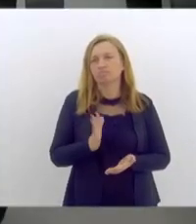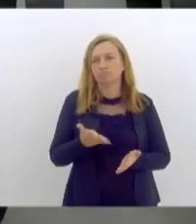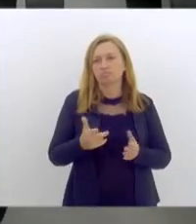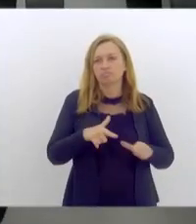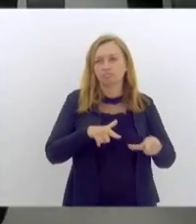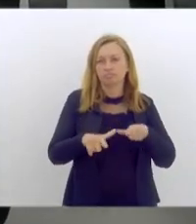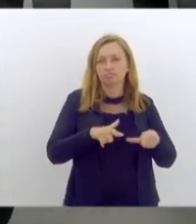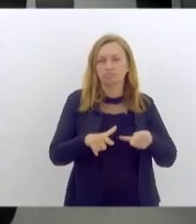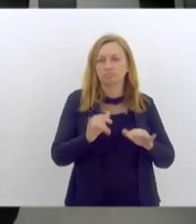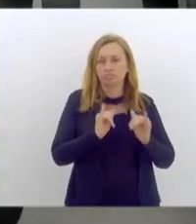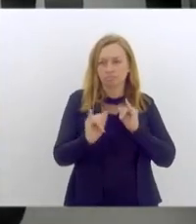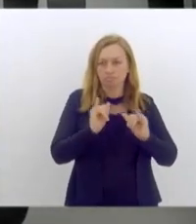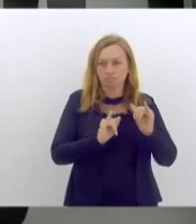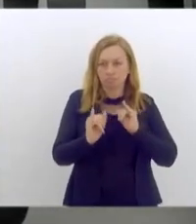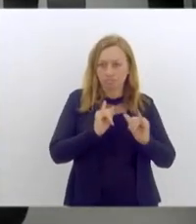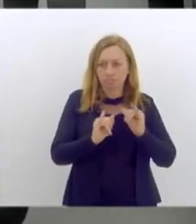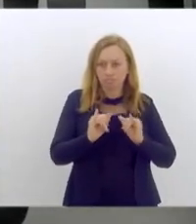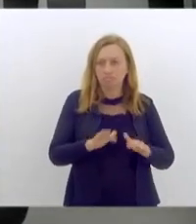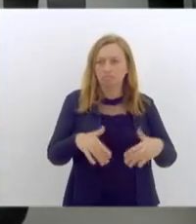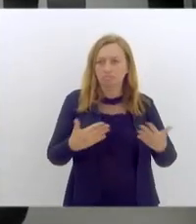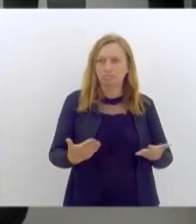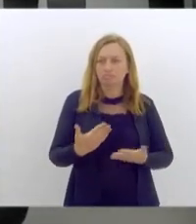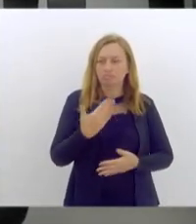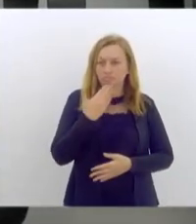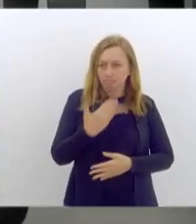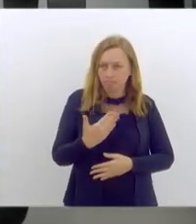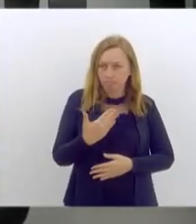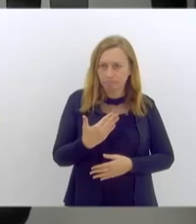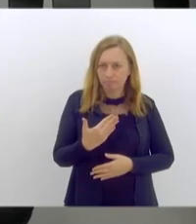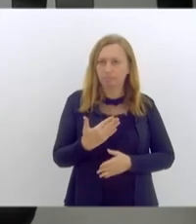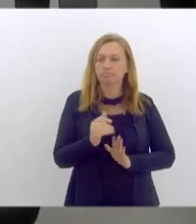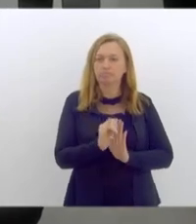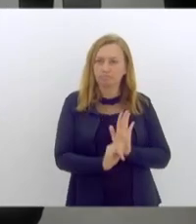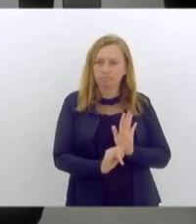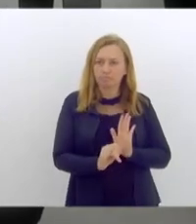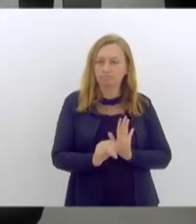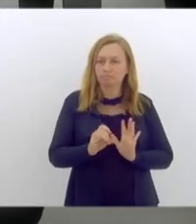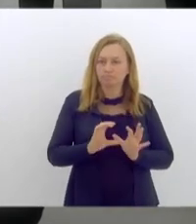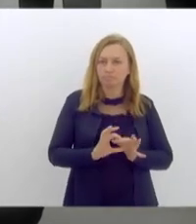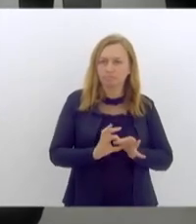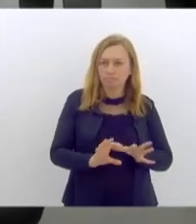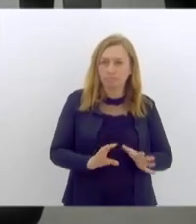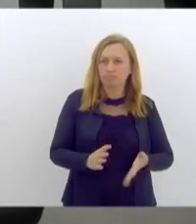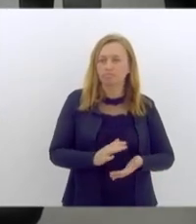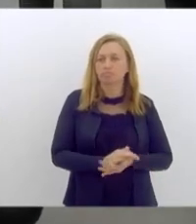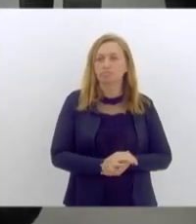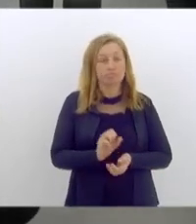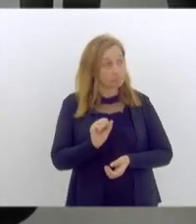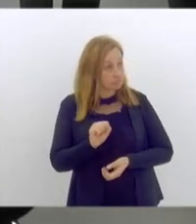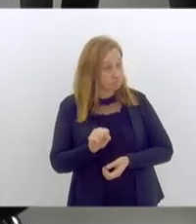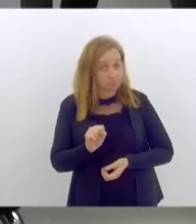muito com dados então eu sugeriria seguinte redação sobre permitir Claro